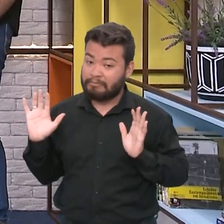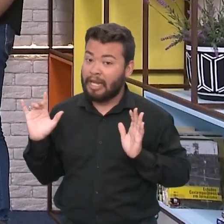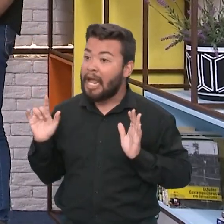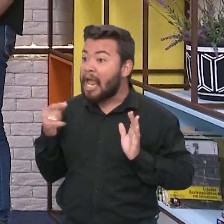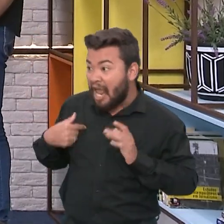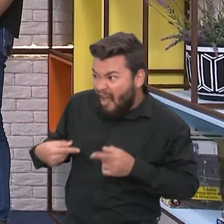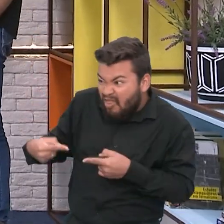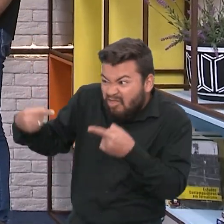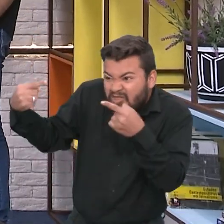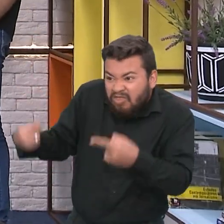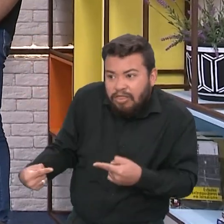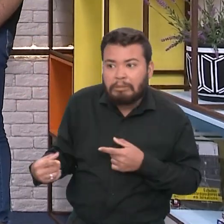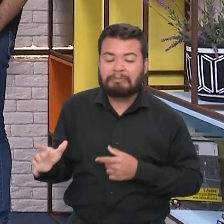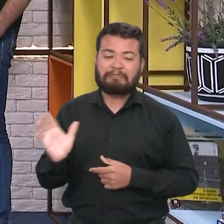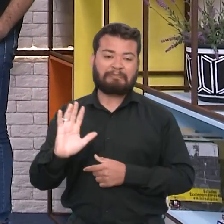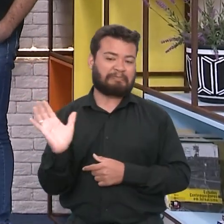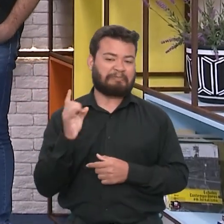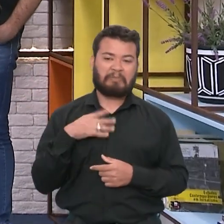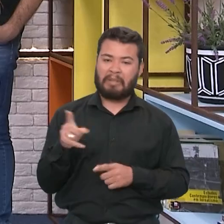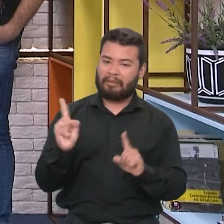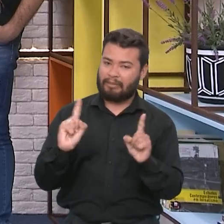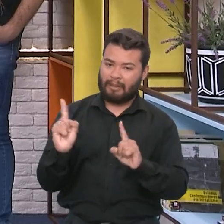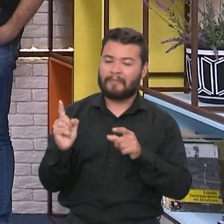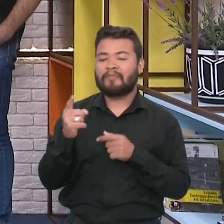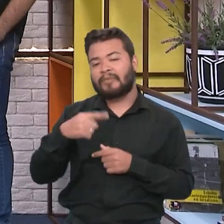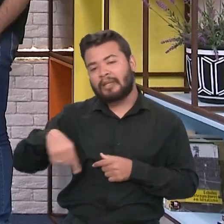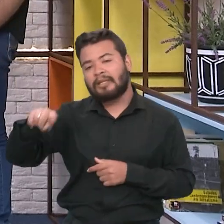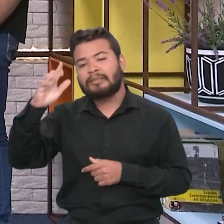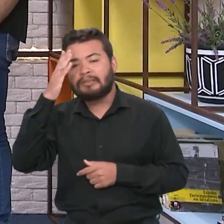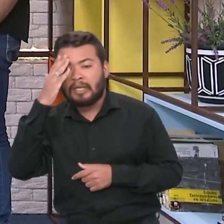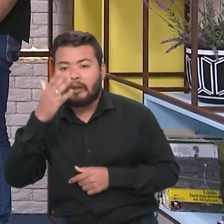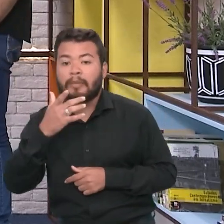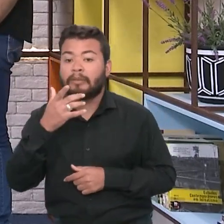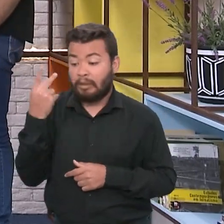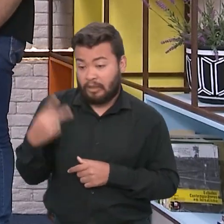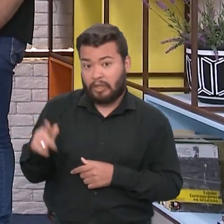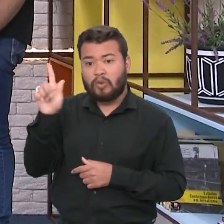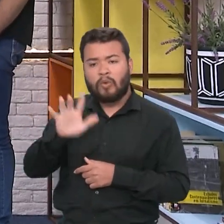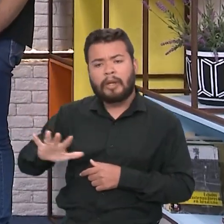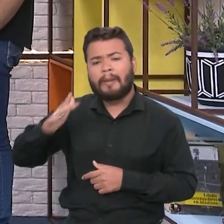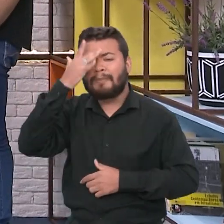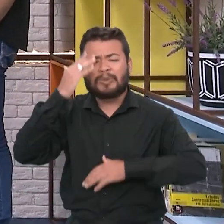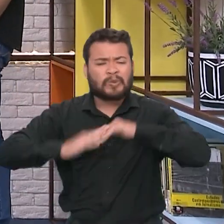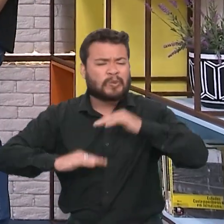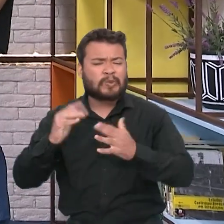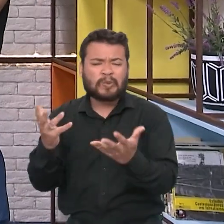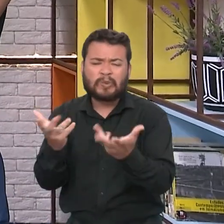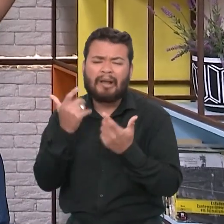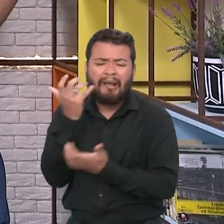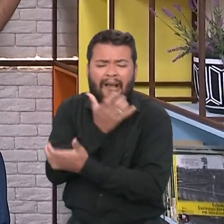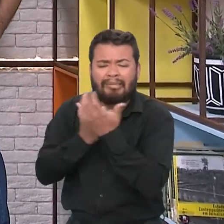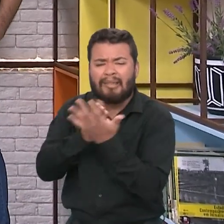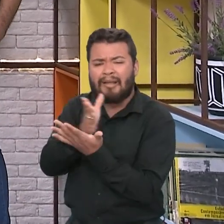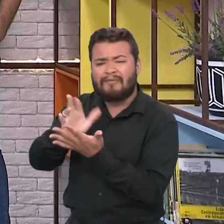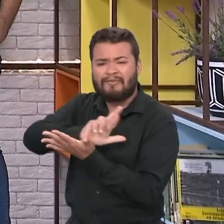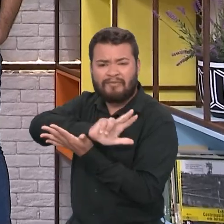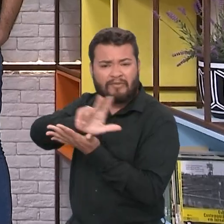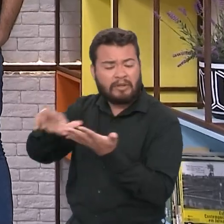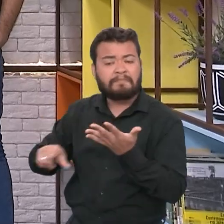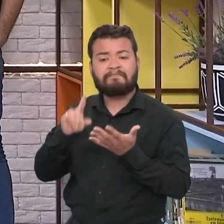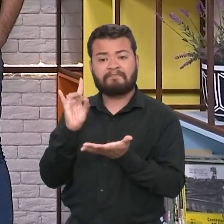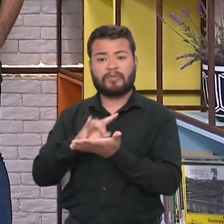pra esse pessoal. Mas quem canta, e a gente sabe que tem muitos artistas aqui no nosso estado, né? De diferentes vertentes. Realmente é uma